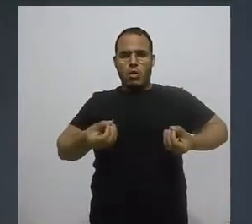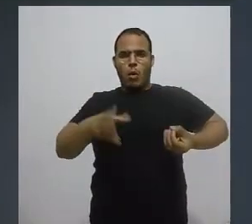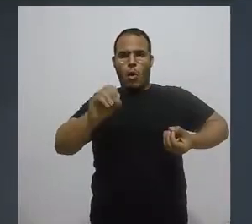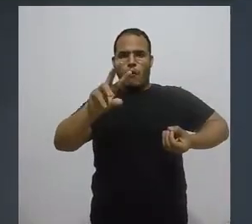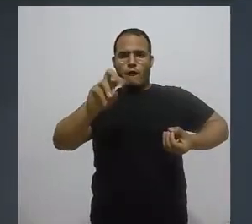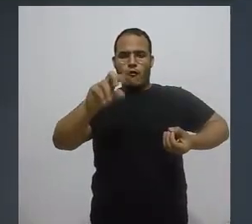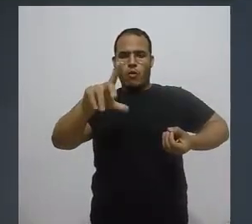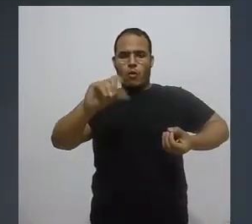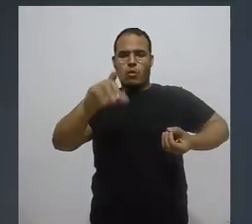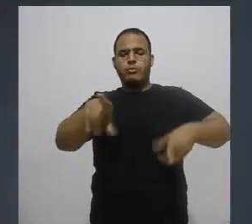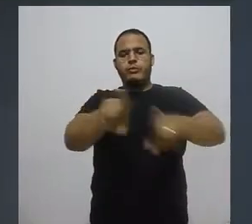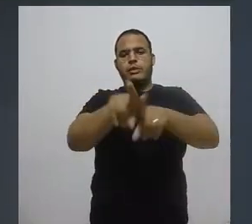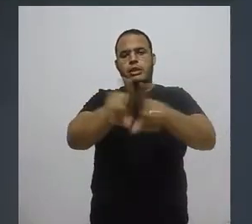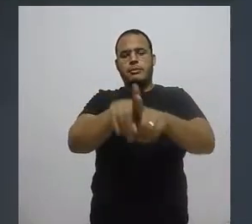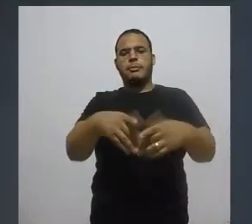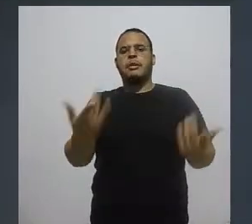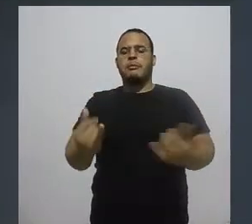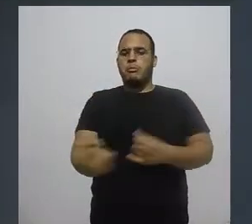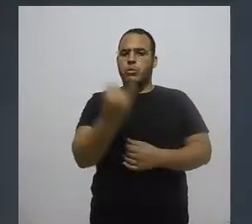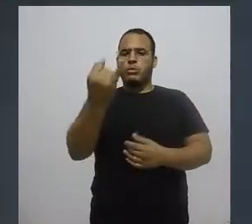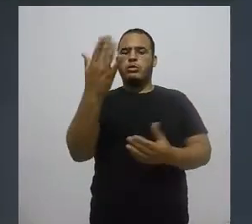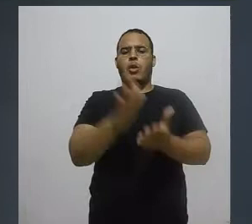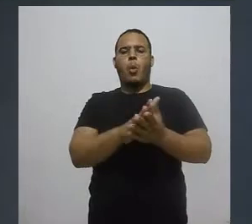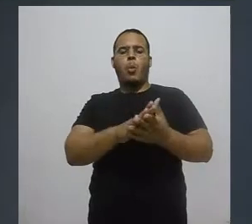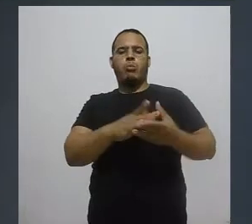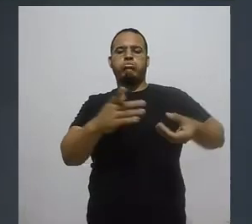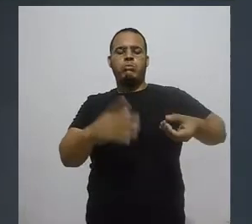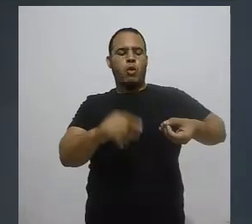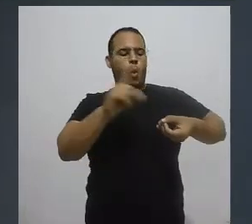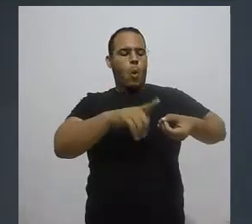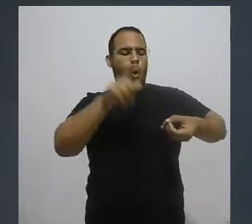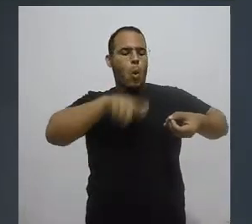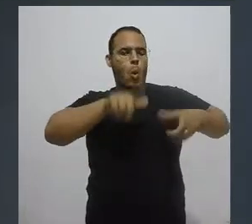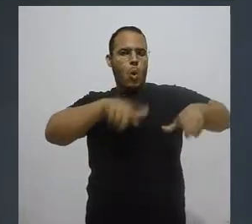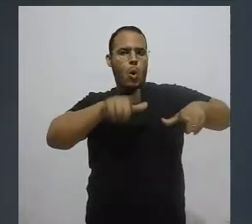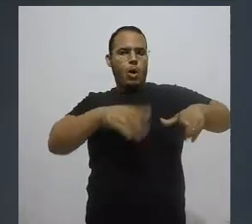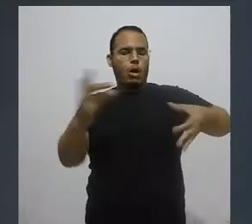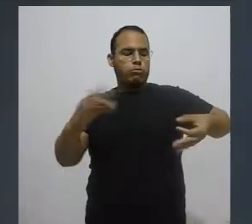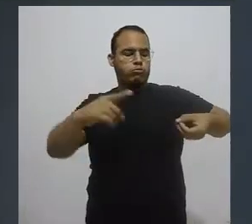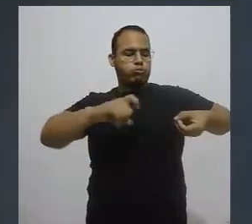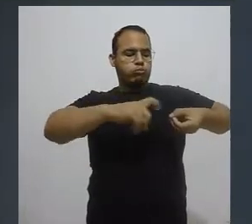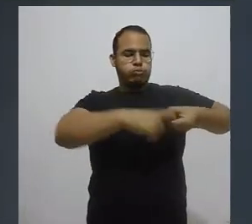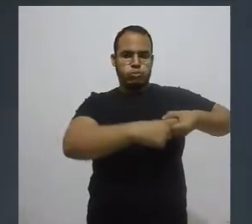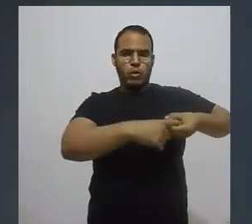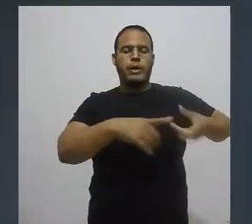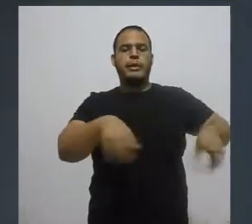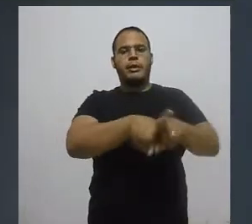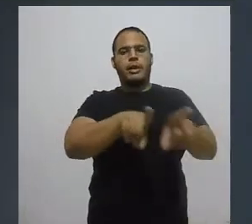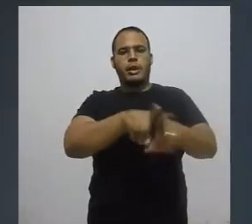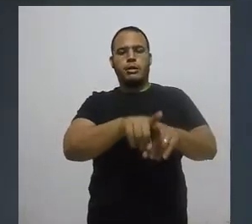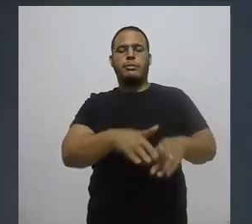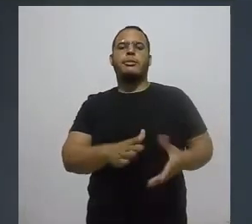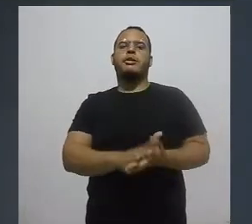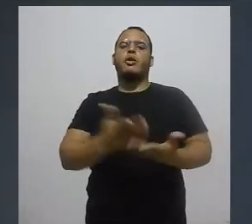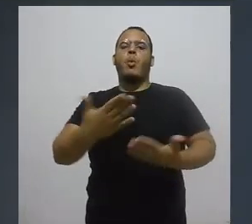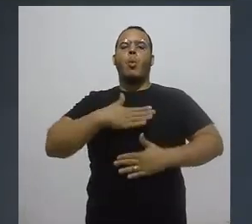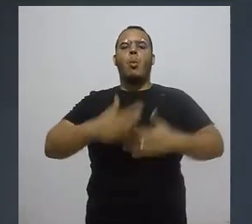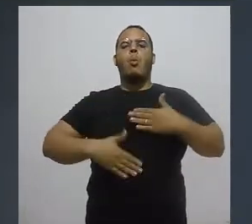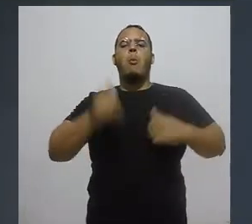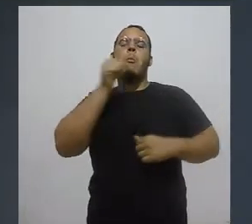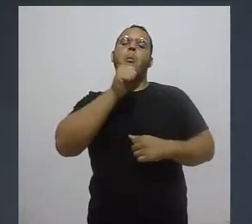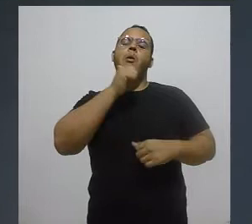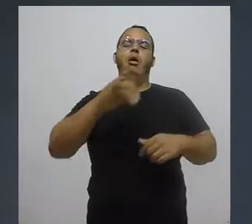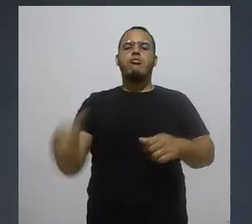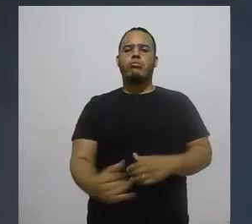óvulo, além de servir aí como local para a fecundação. Então a fecundação vai acontecer dentro do corpo da mulher e também